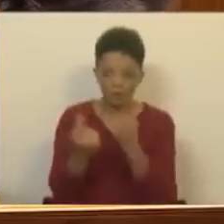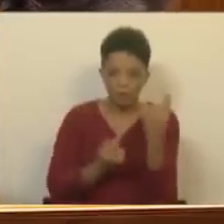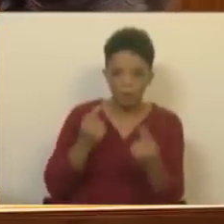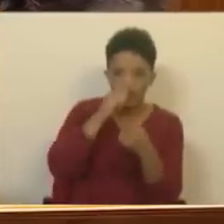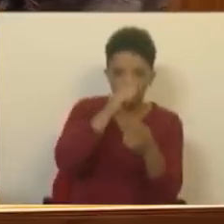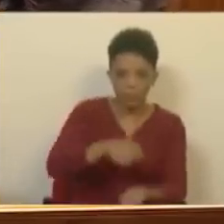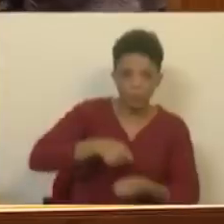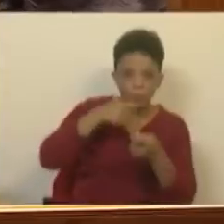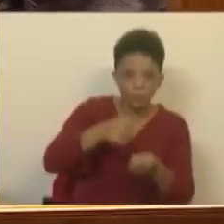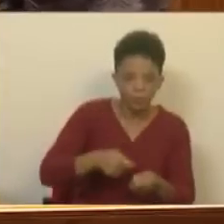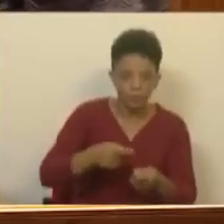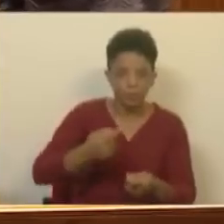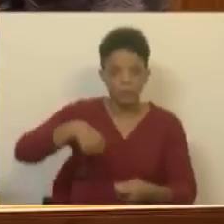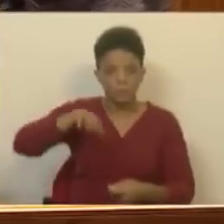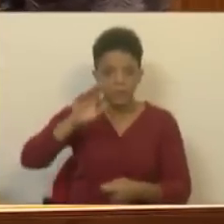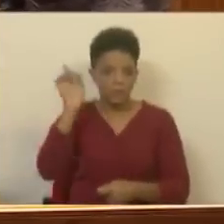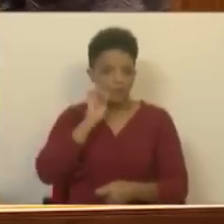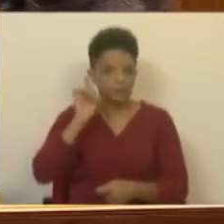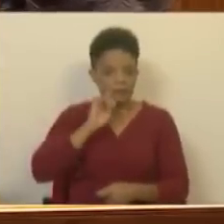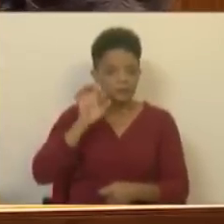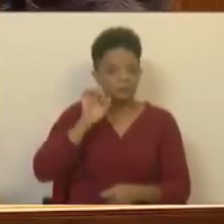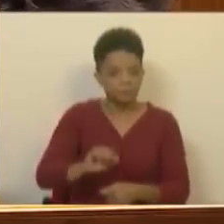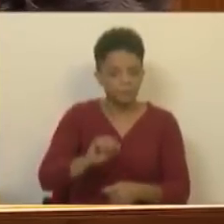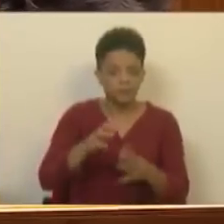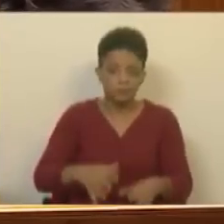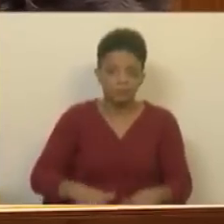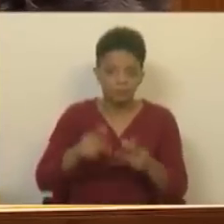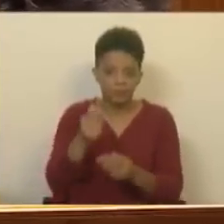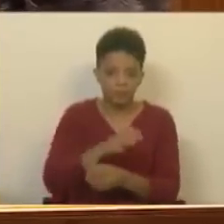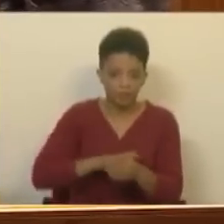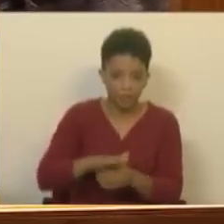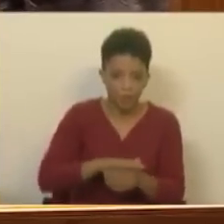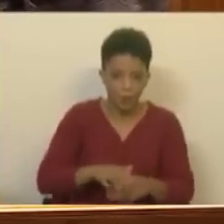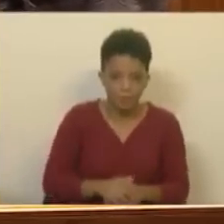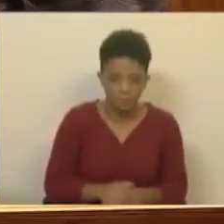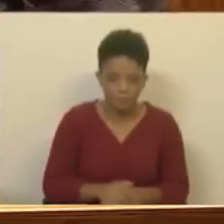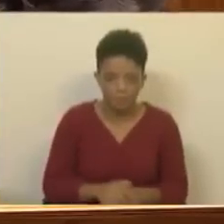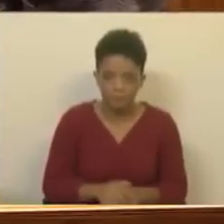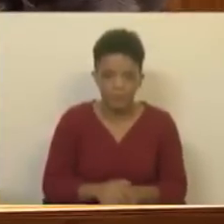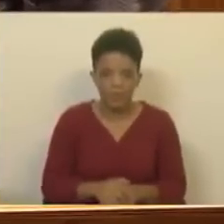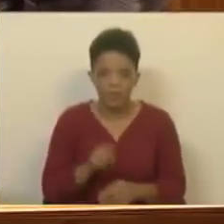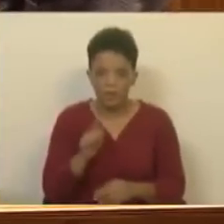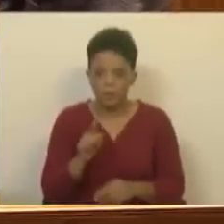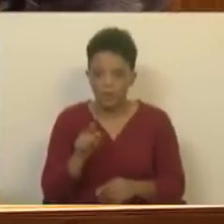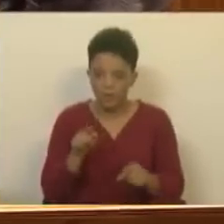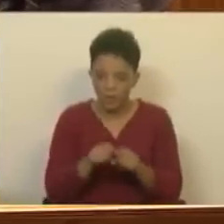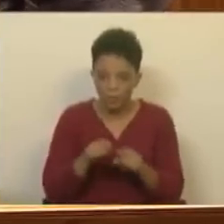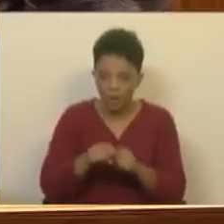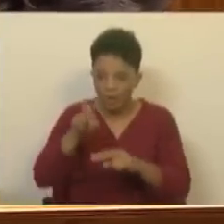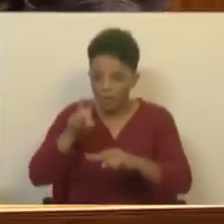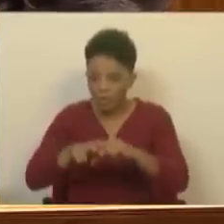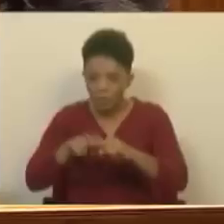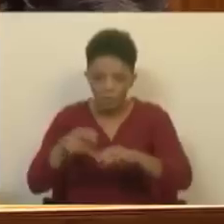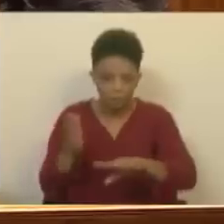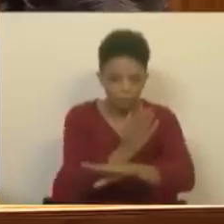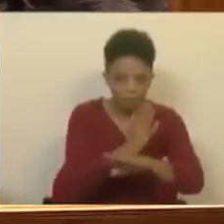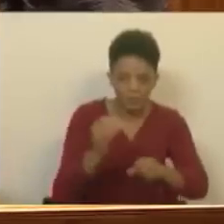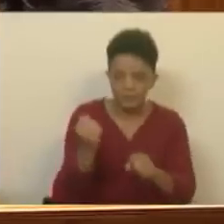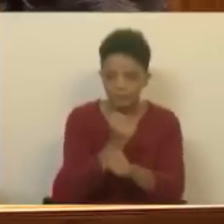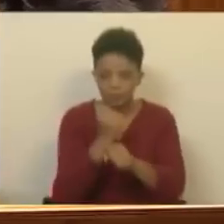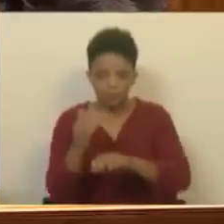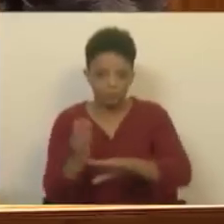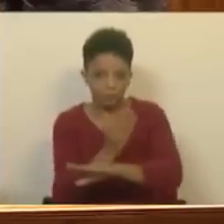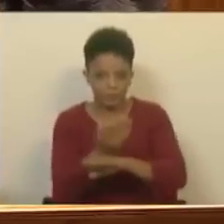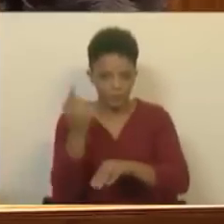agricultura mas que são licenciados ao desenvolvimento da região e portanto não se trata nem distinguir o lugar nem distingue os serviços